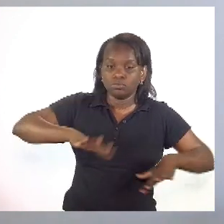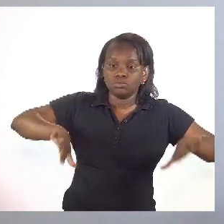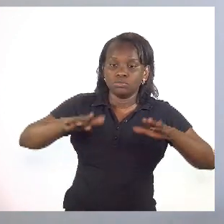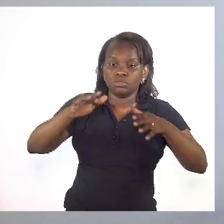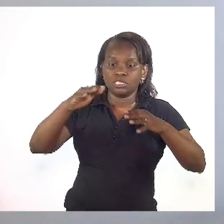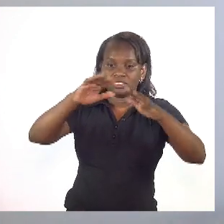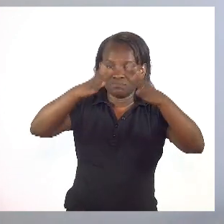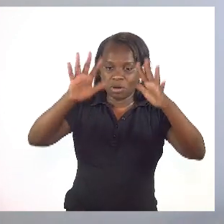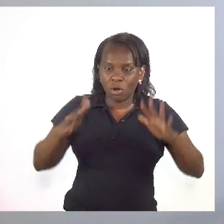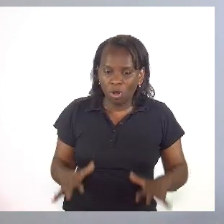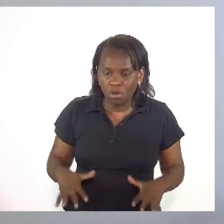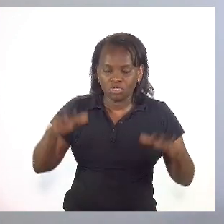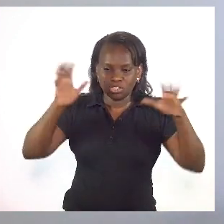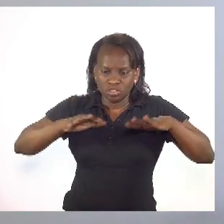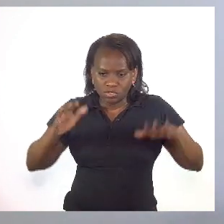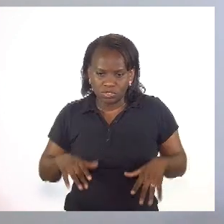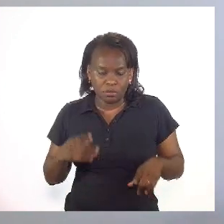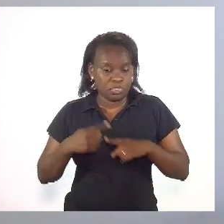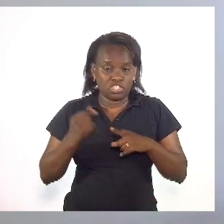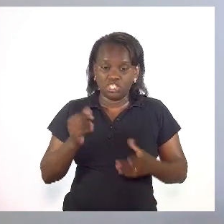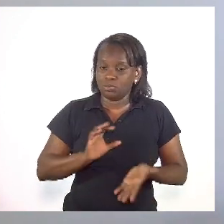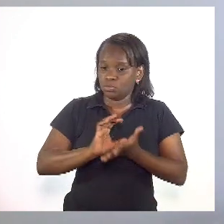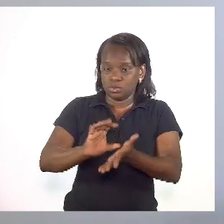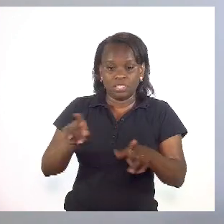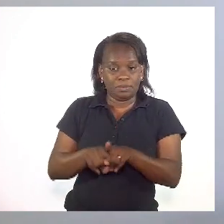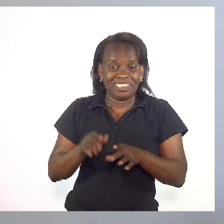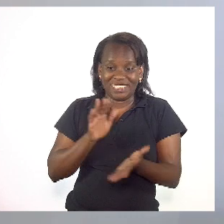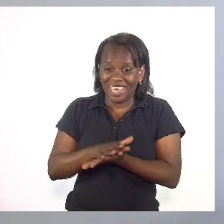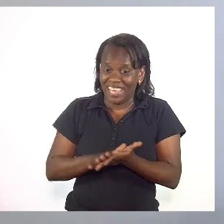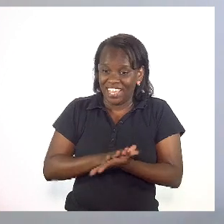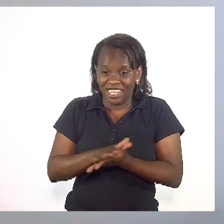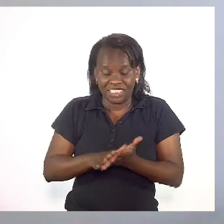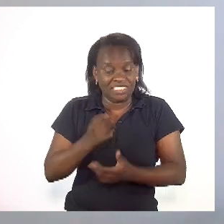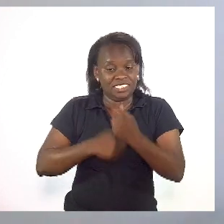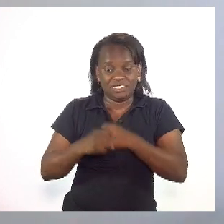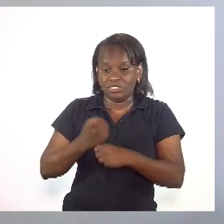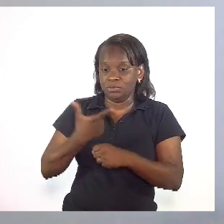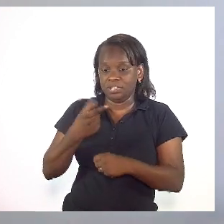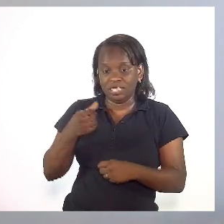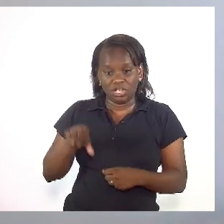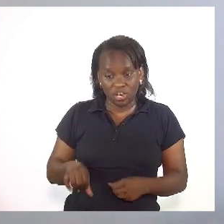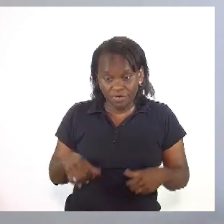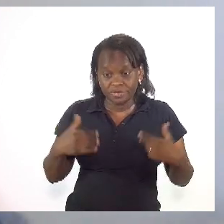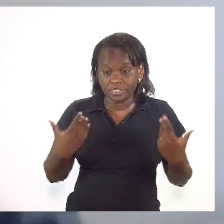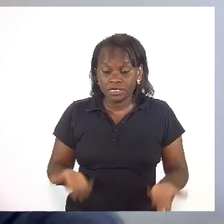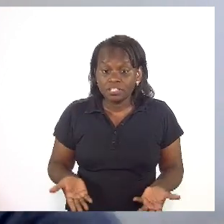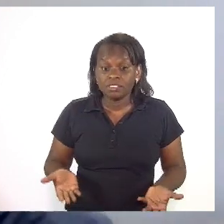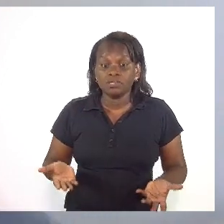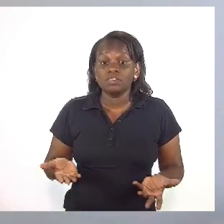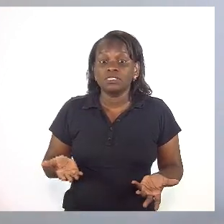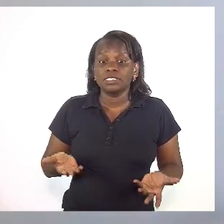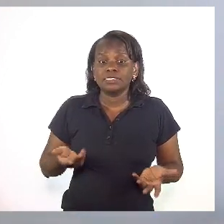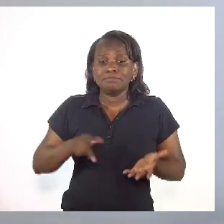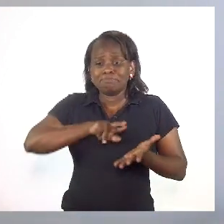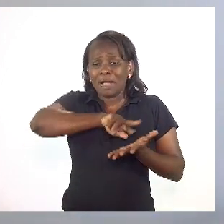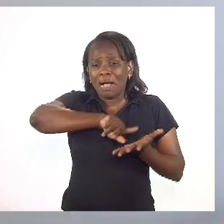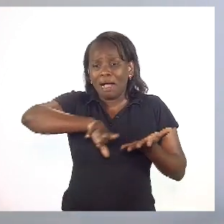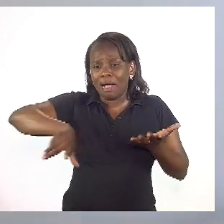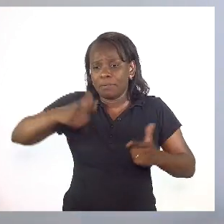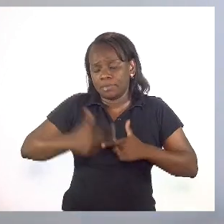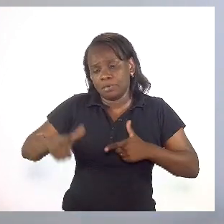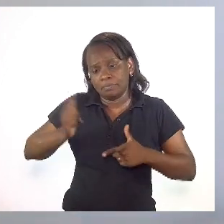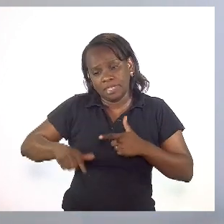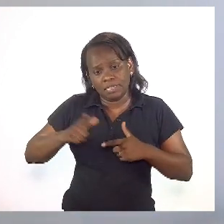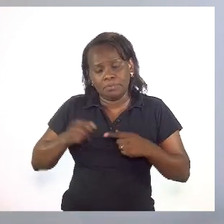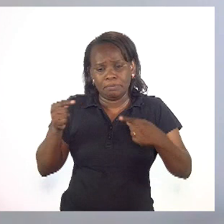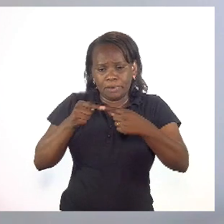Rio de Janeiro, tendo em vista que nenhum recurso também foi destinado em 2019. Ou seja, uma gama de problemas que